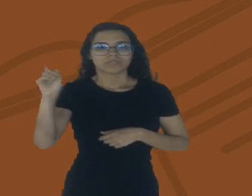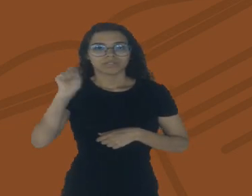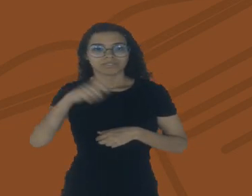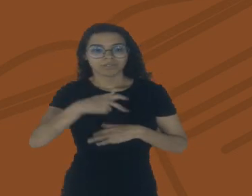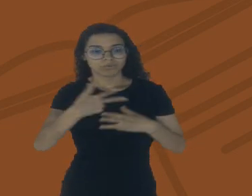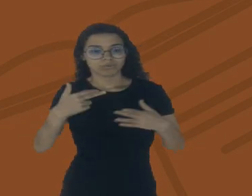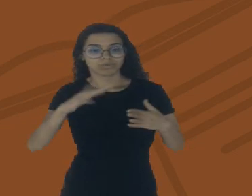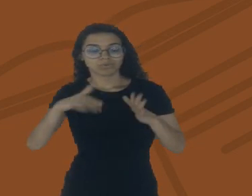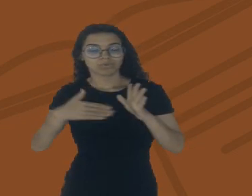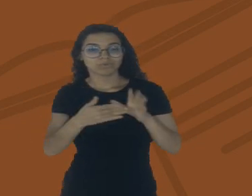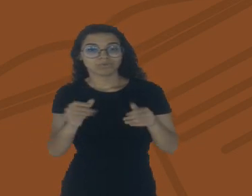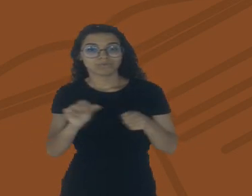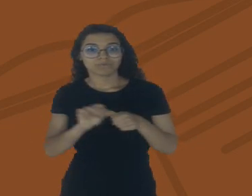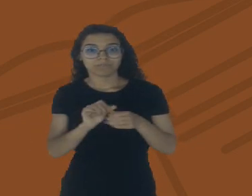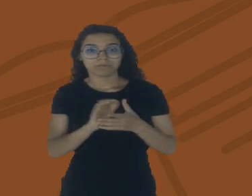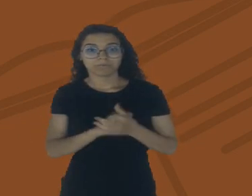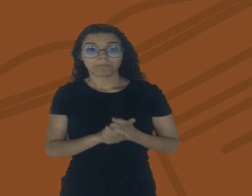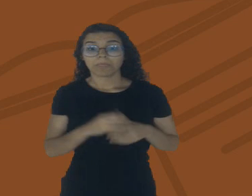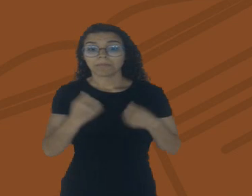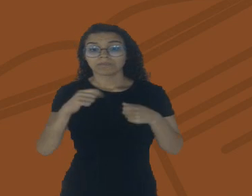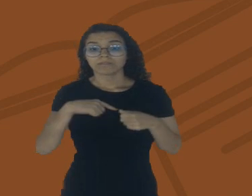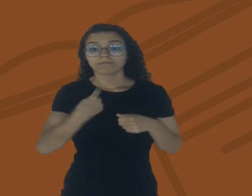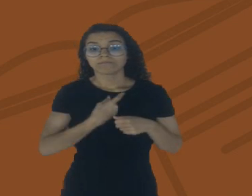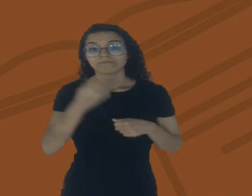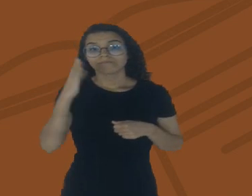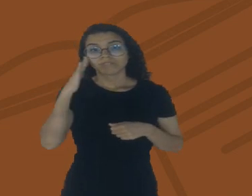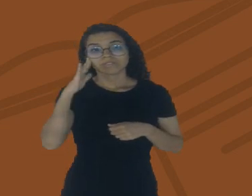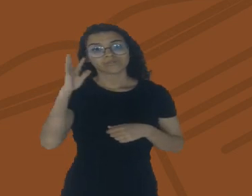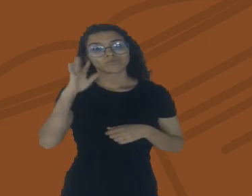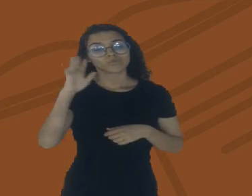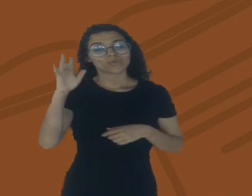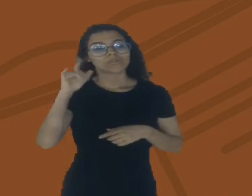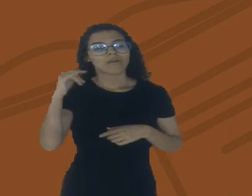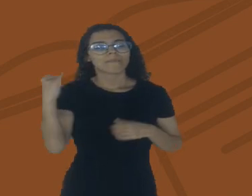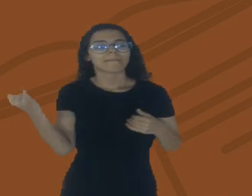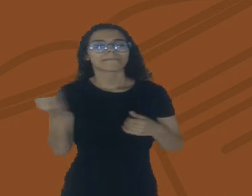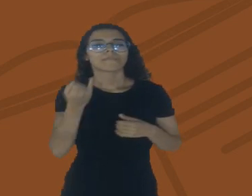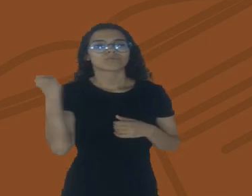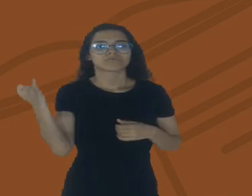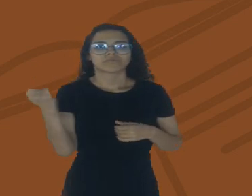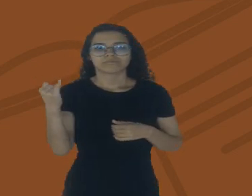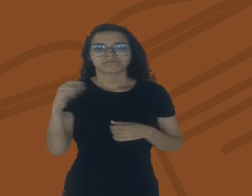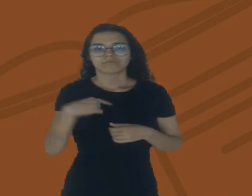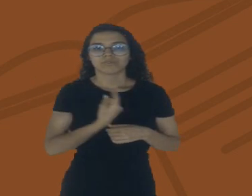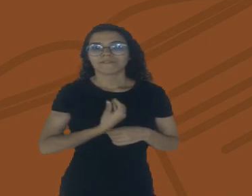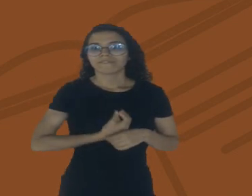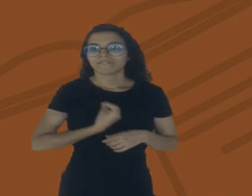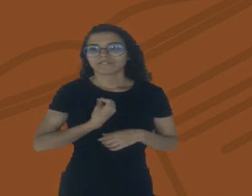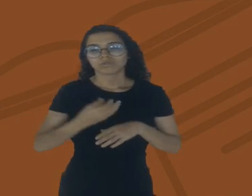Então, para que a gente entenda que o sono é algo necessário na nossa vida.